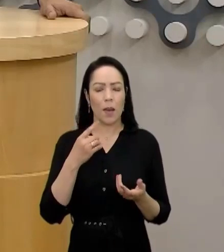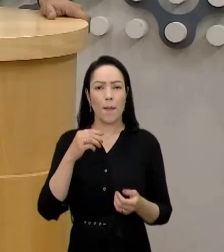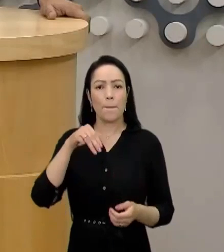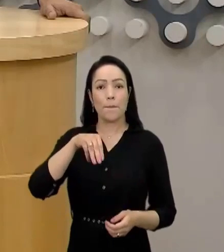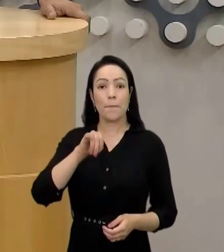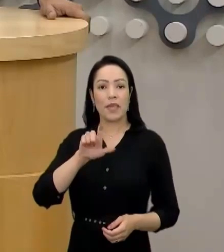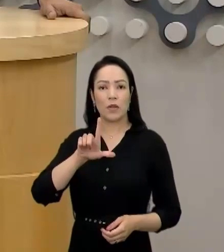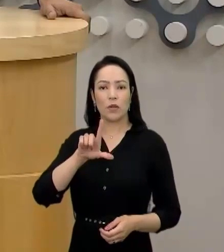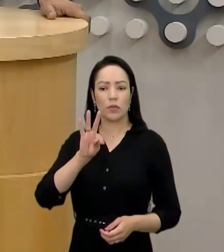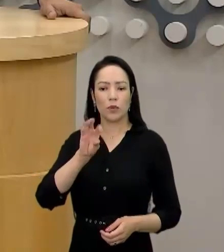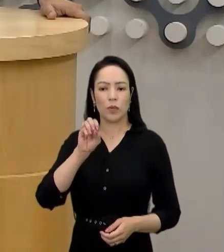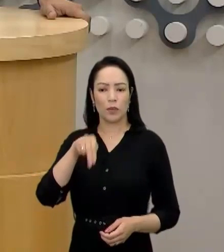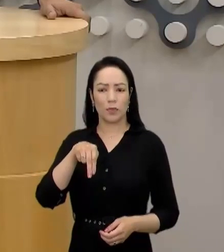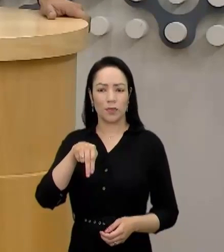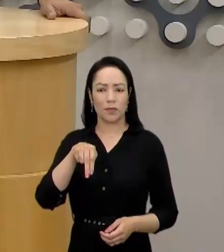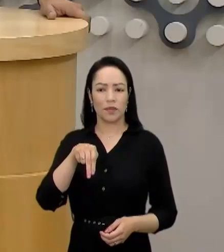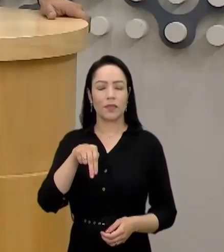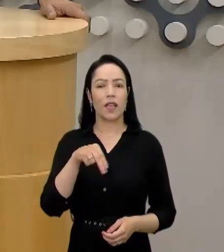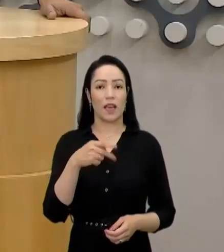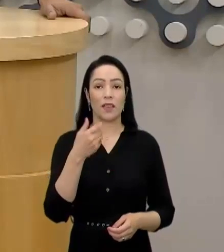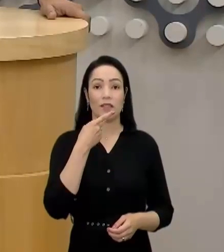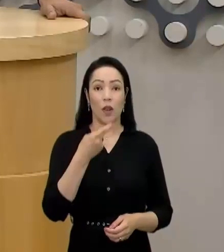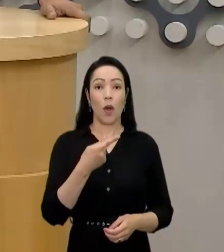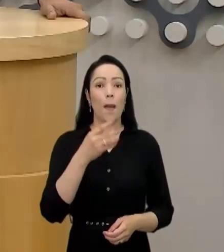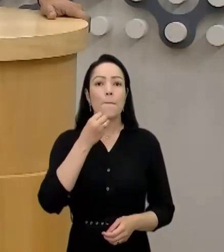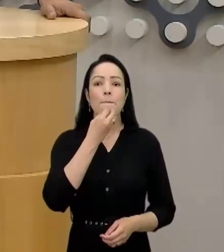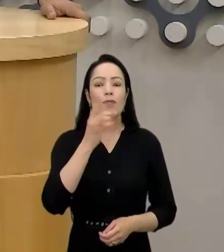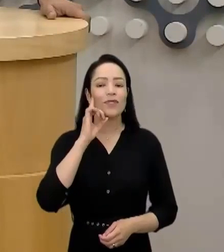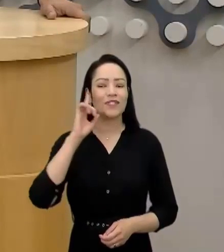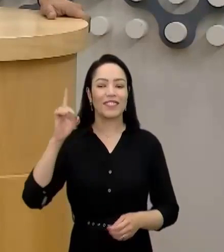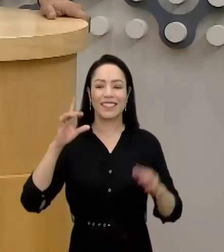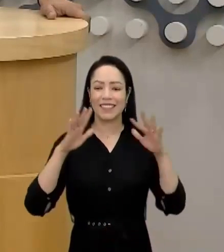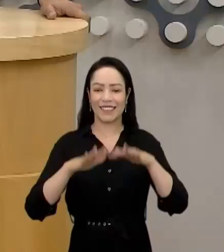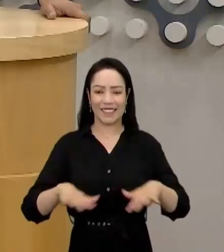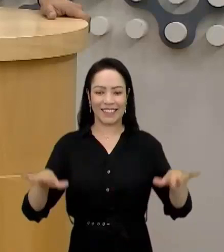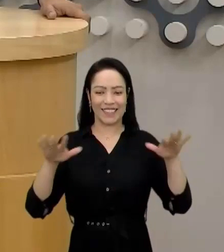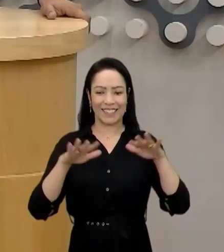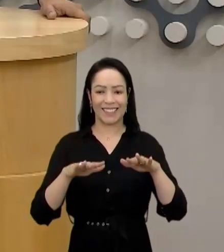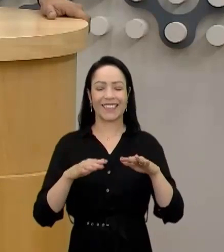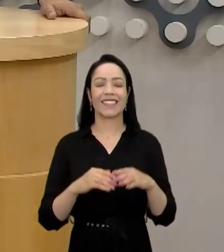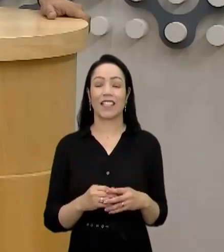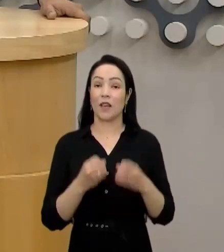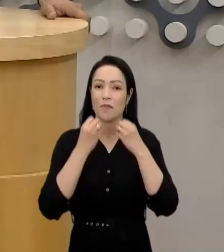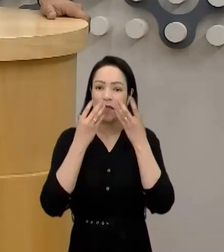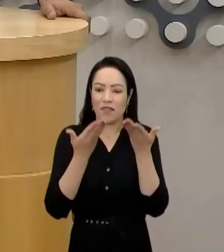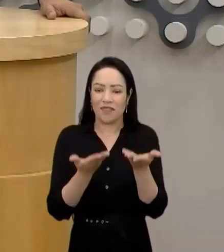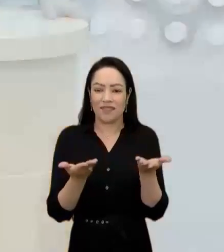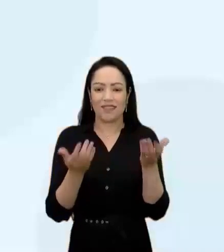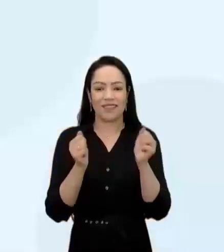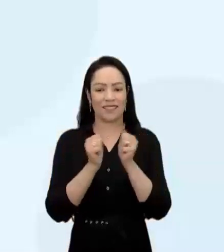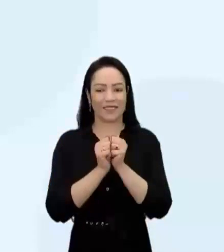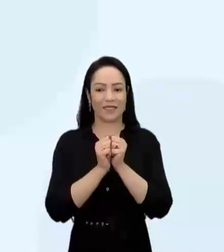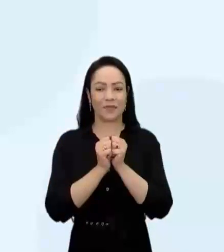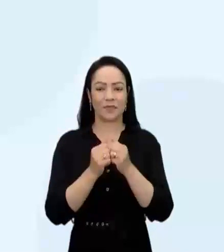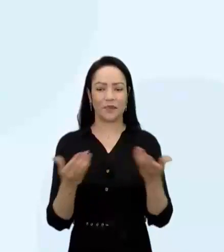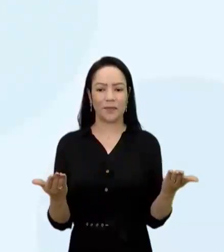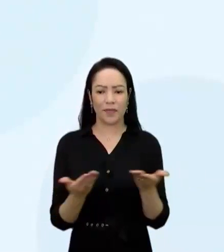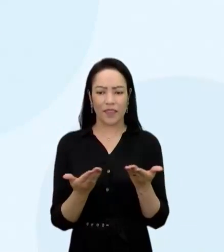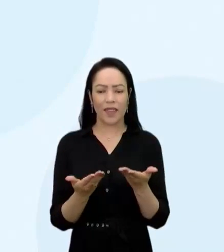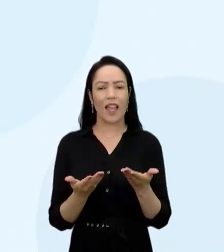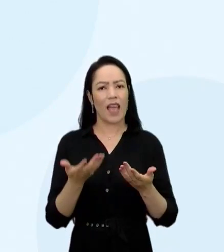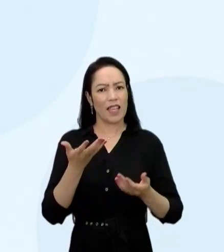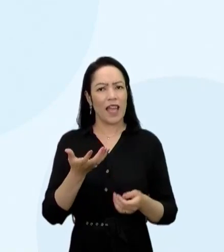Milton, ou o estudante Milton, falando bom dia, pessoal. Muito bom dia, muito bom ter você aqui. E agora eu gostaria